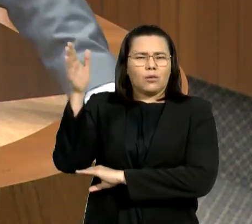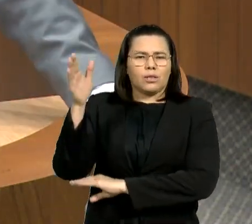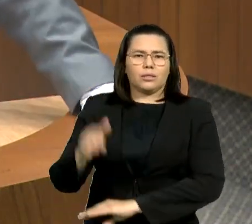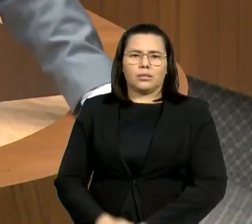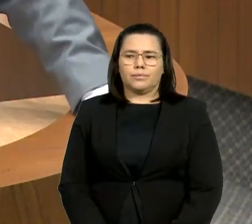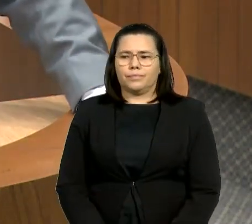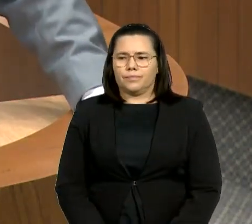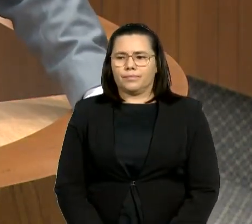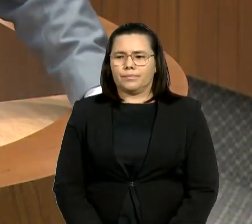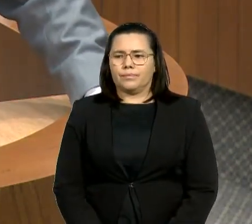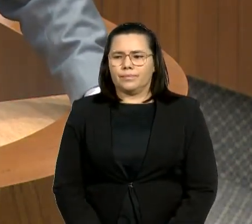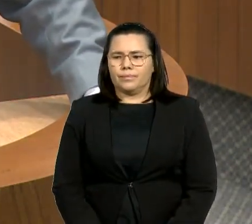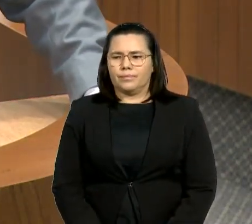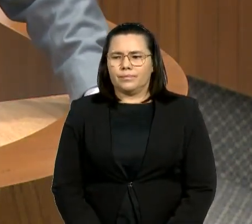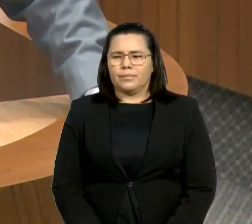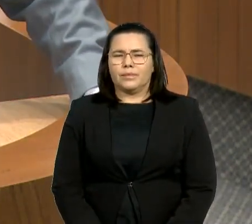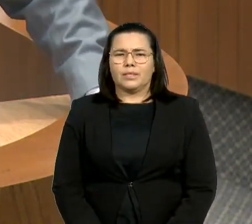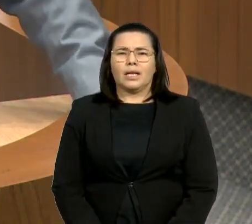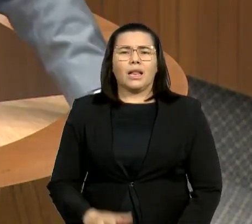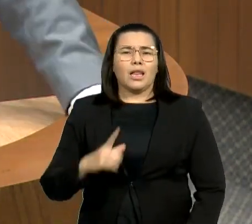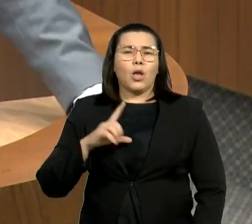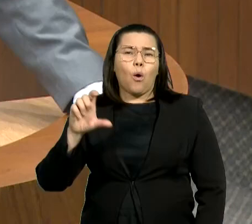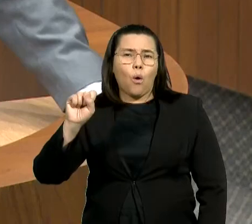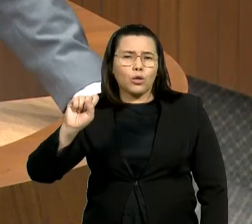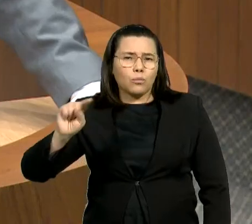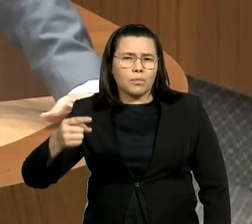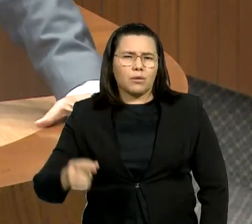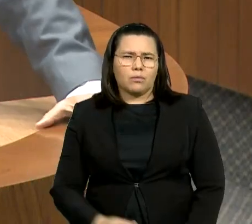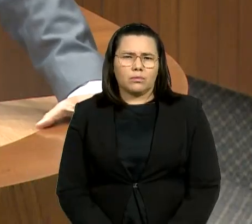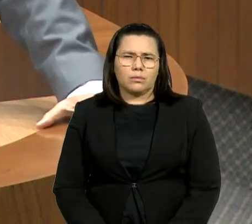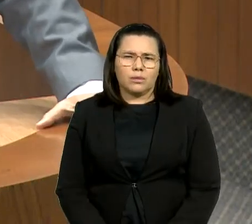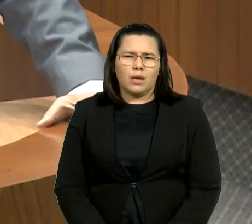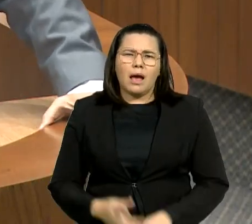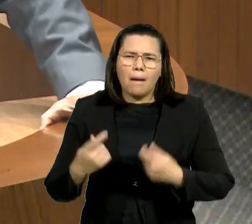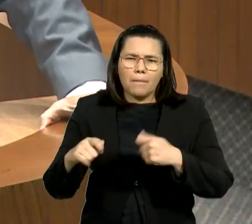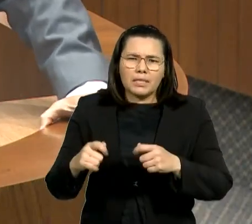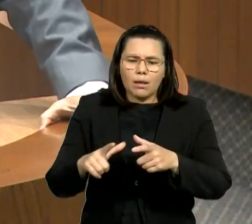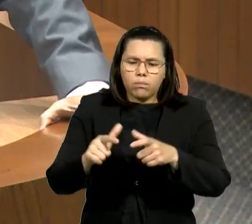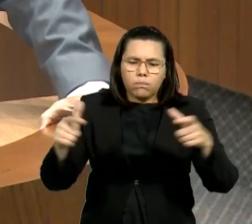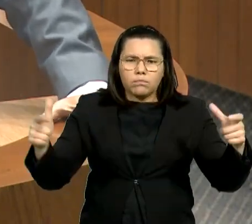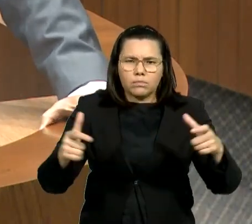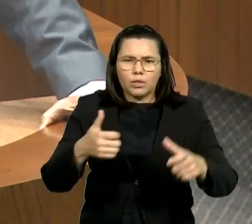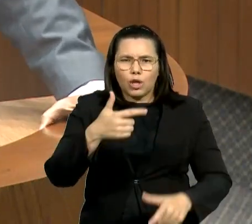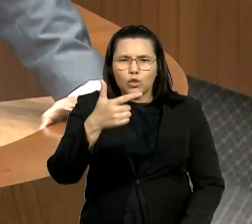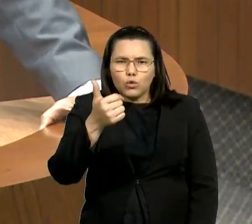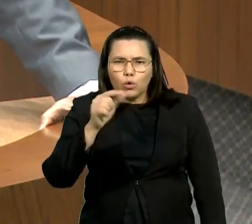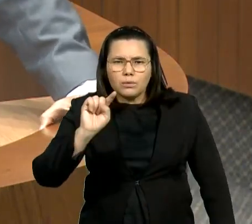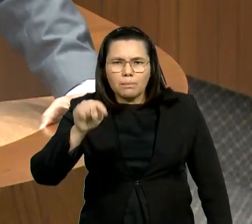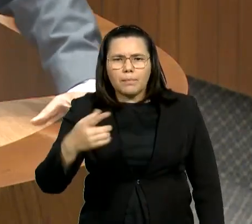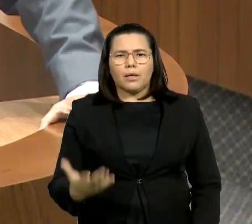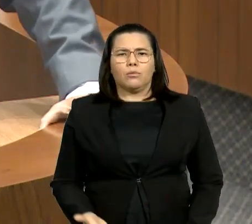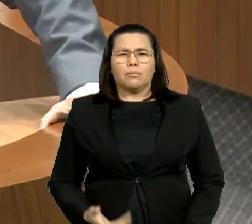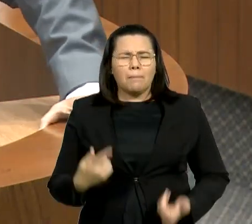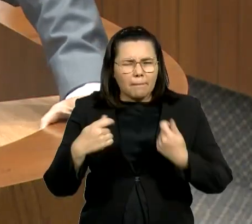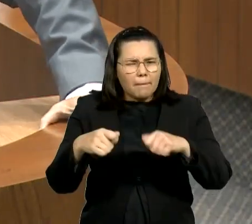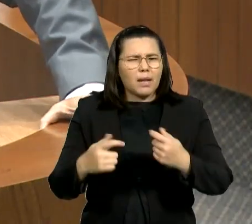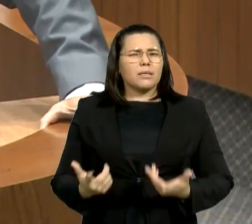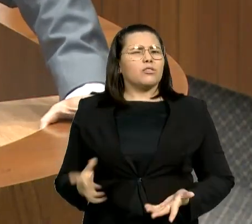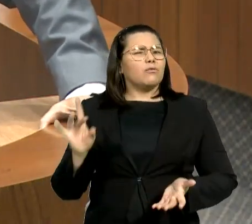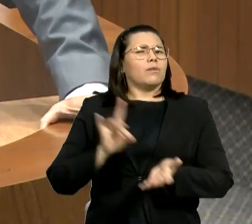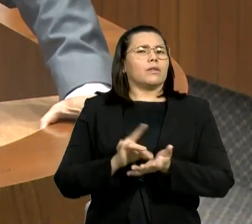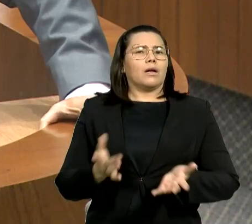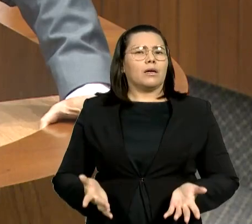expansão para 12 mil? Então, foi fechado um entendimento de fazer um estudo de